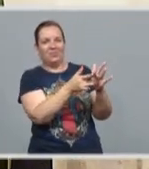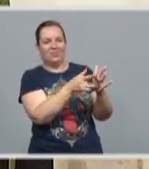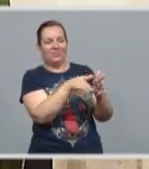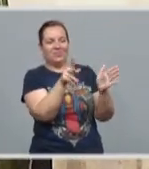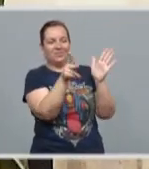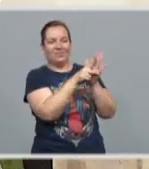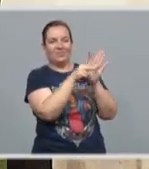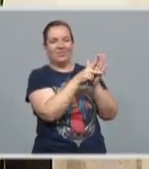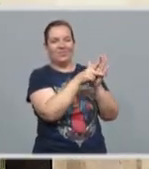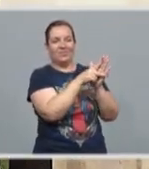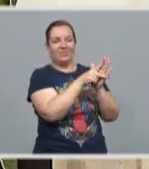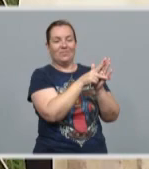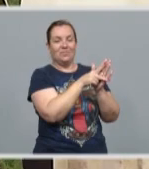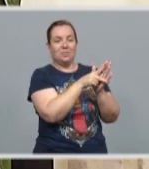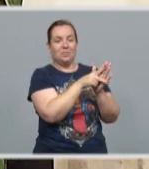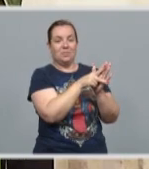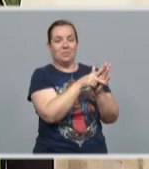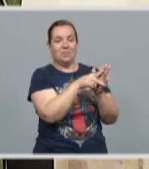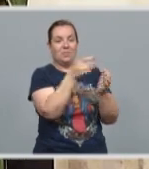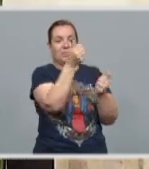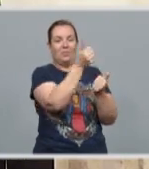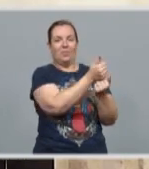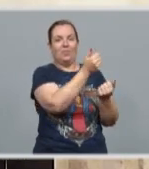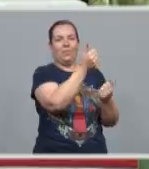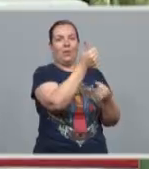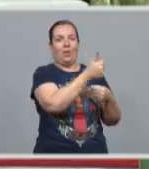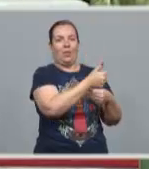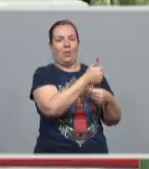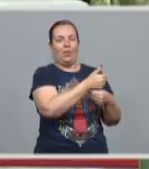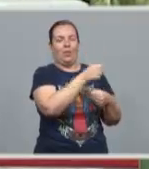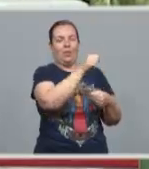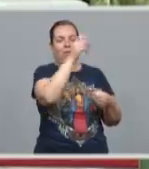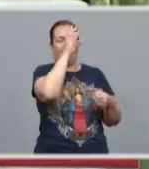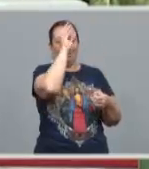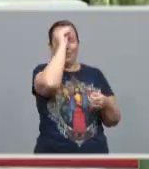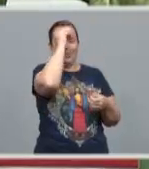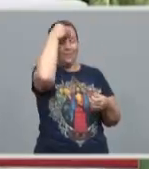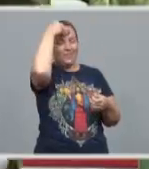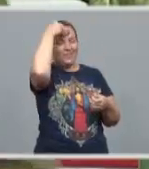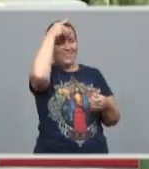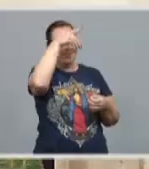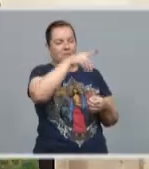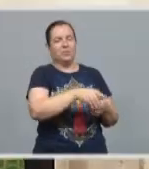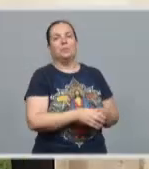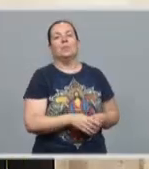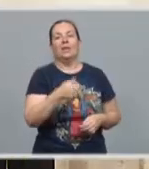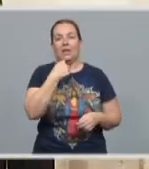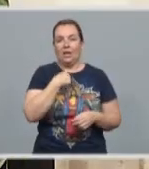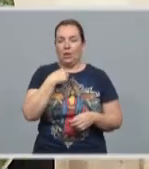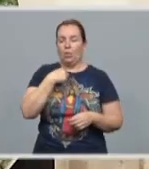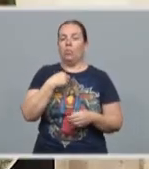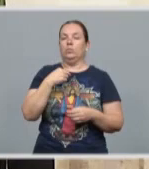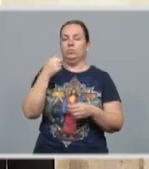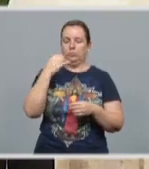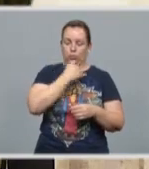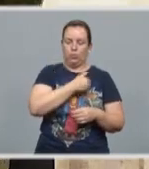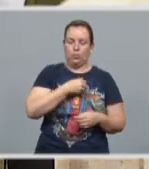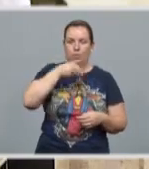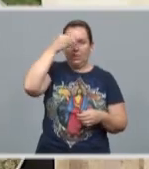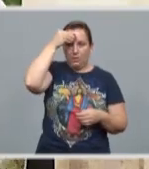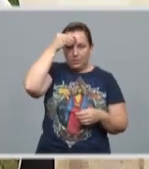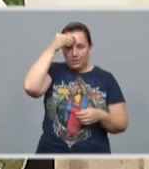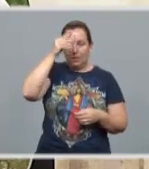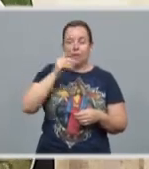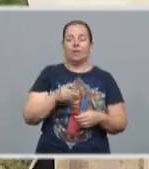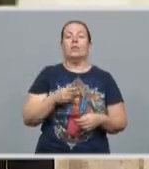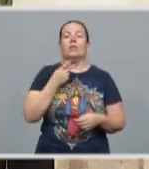mas a partir dali ele percebe, eu sou testemunha, e disso eu afirmo, ele é superior